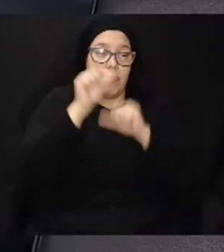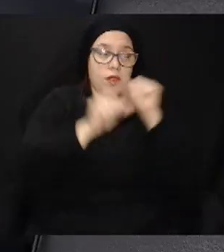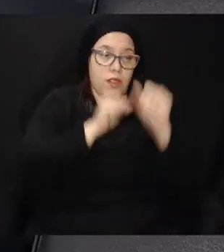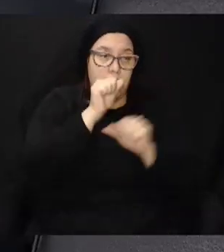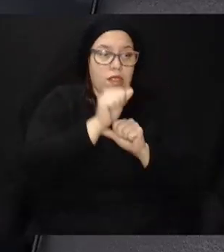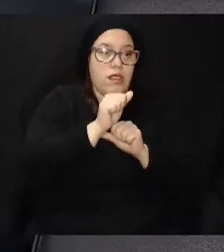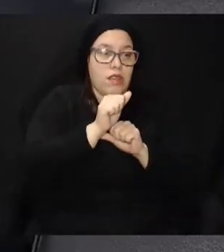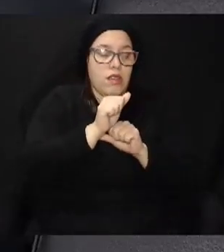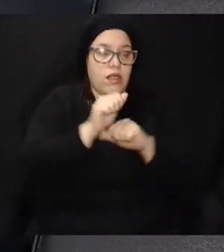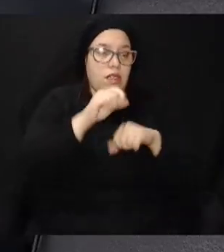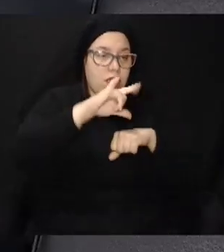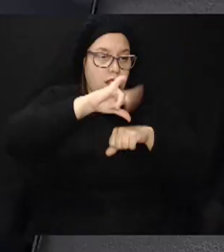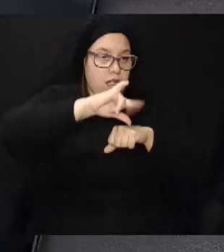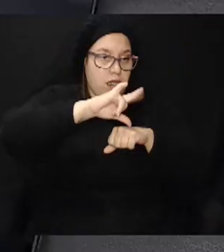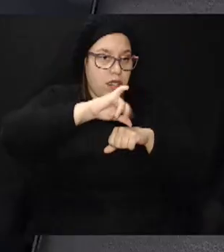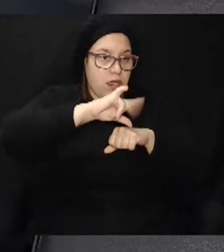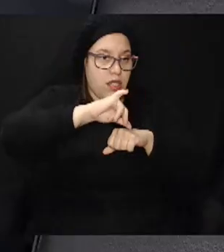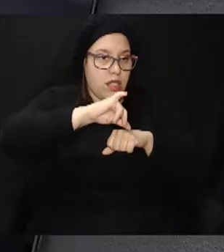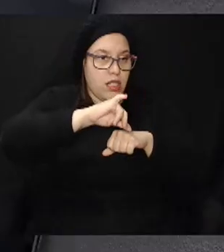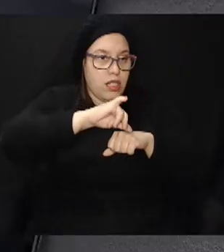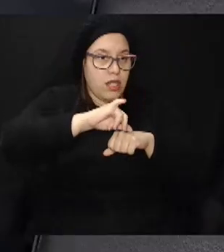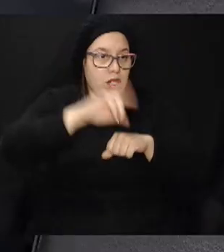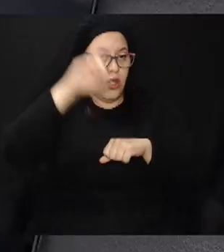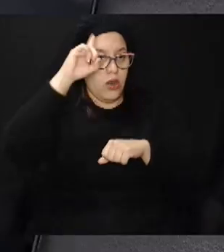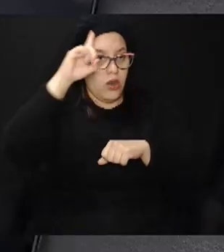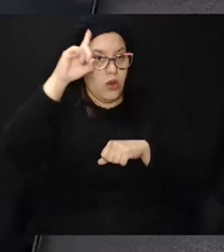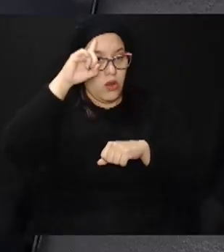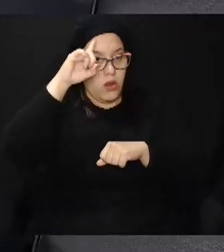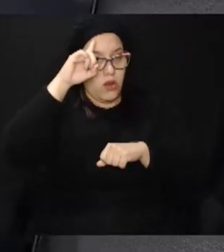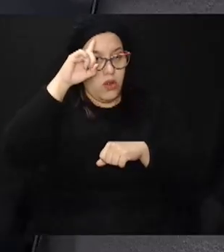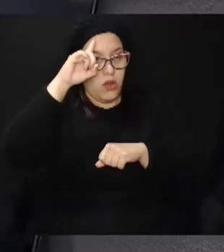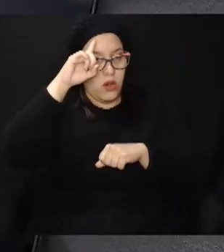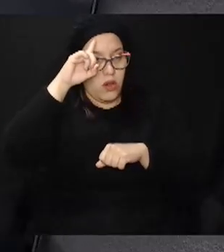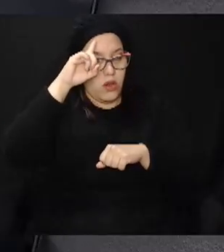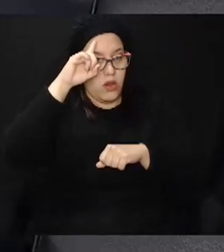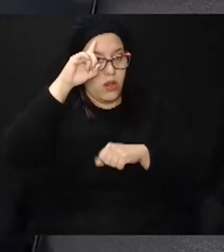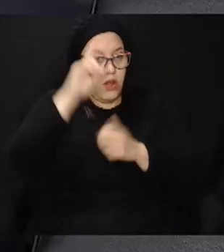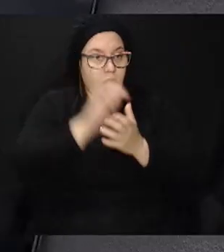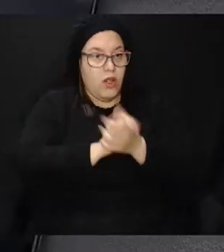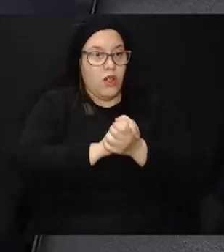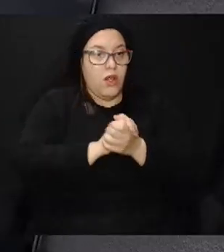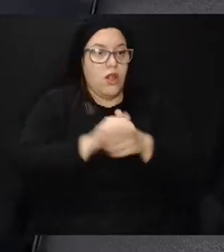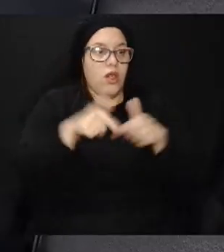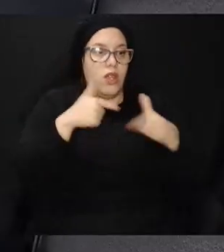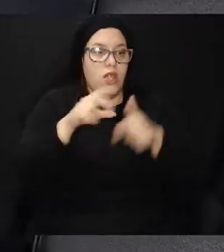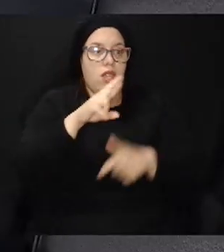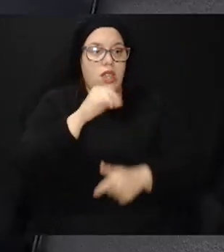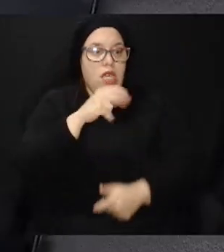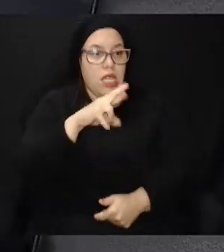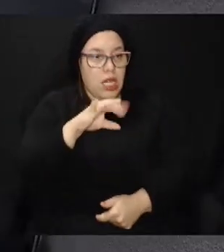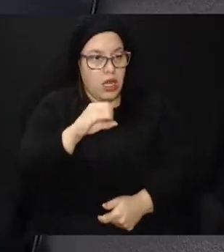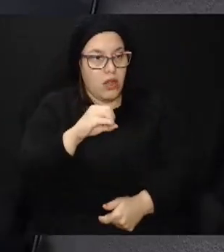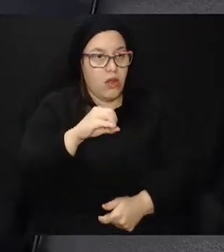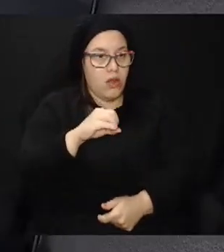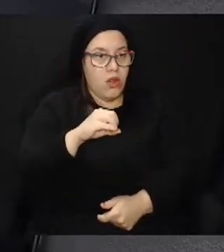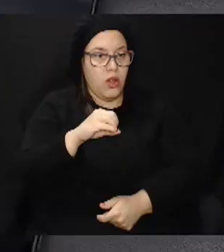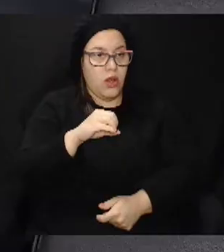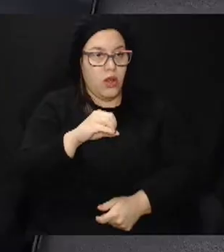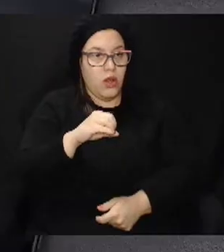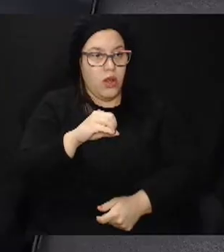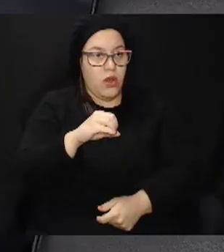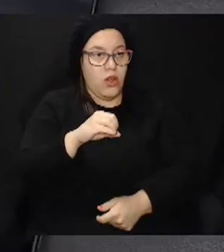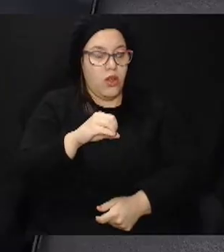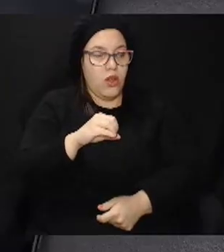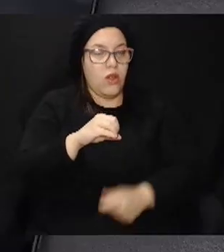capitalismo humanista como um dia municipal na cidade de Campinas e vamos trabalhar, doutor Ricardo Saeg, para mostrar para o Brasil e para o mundo